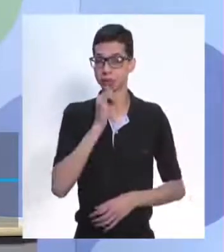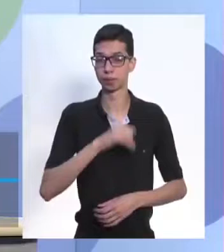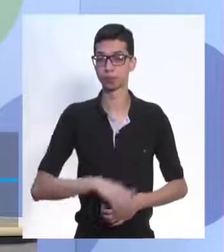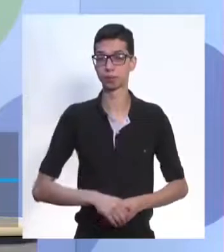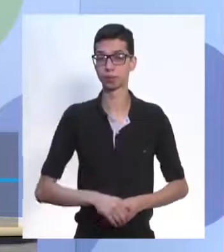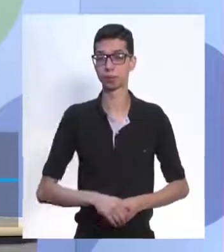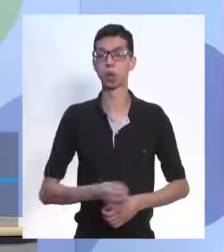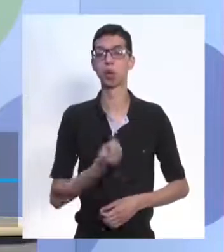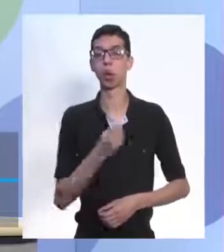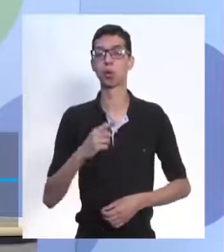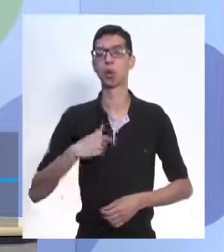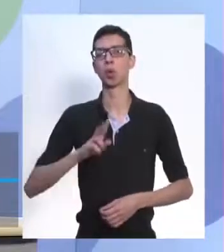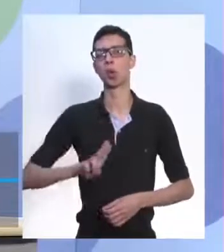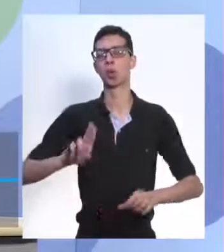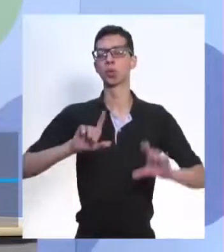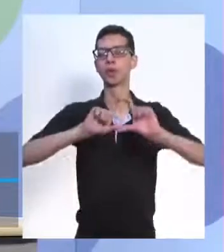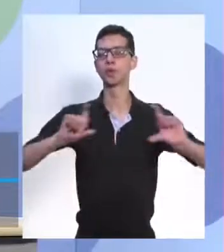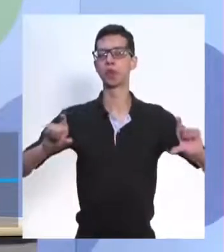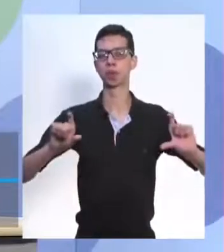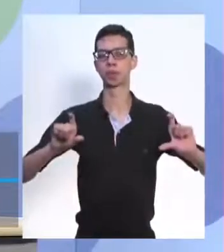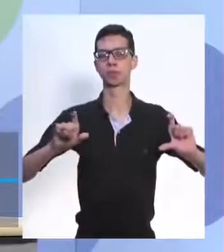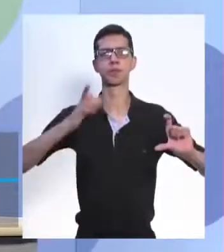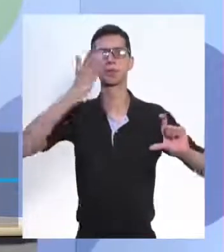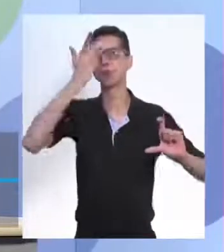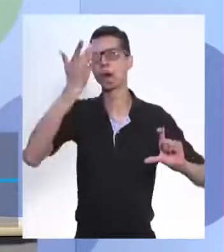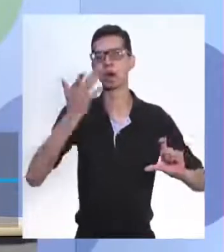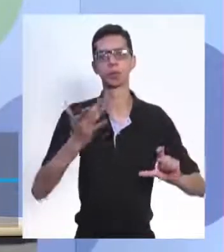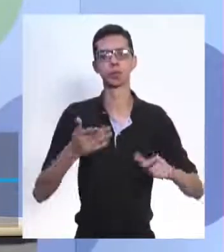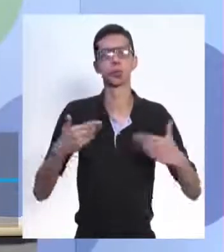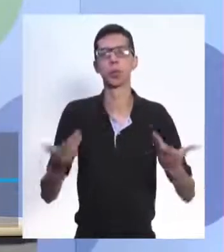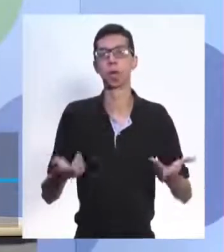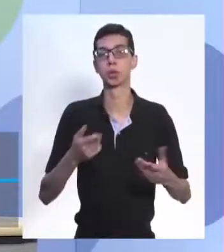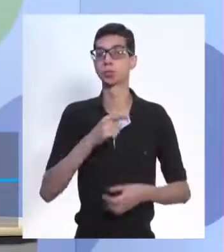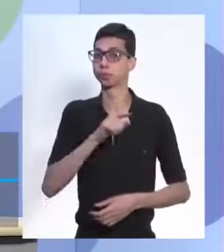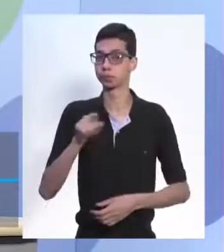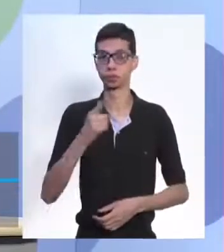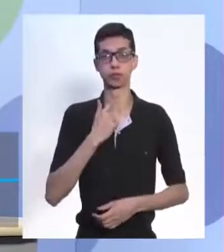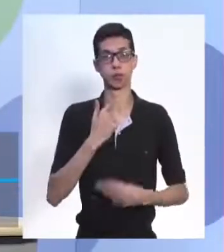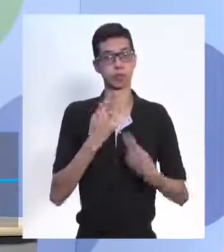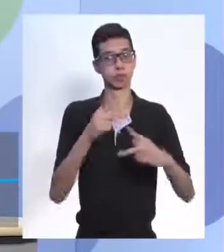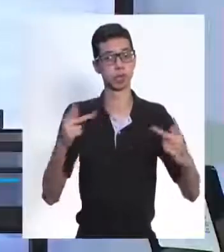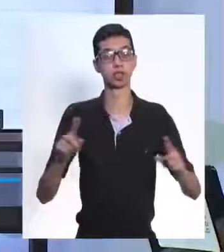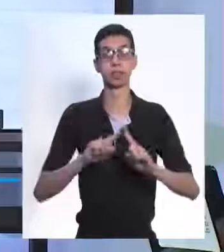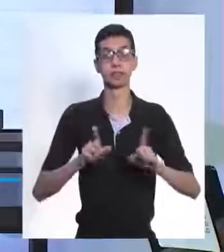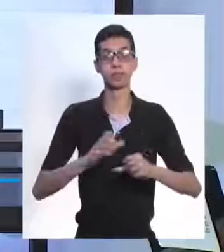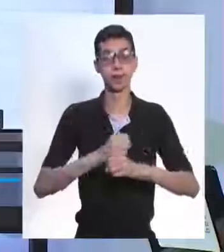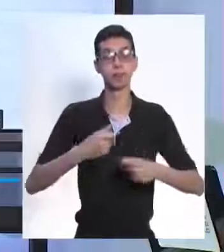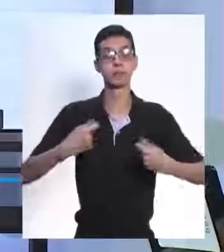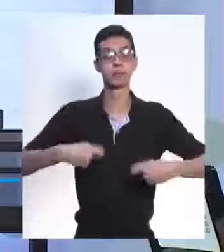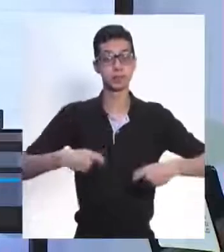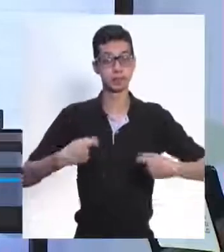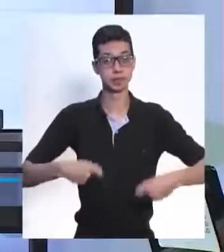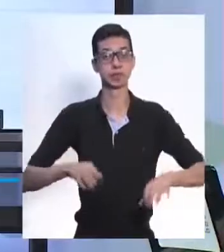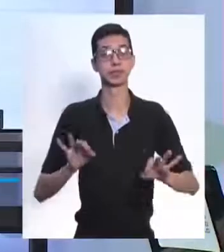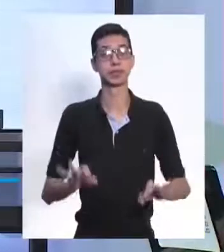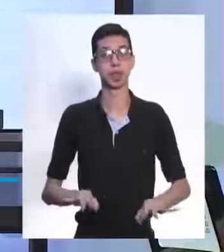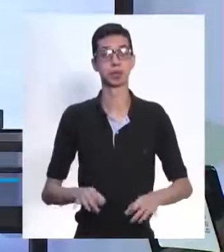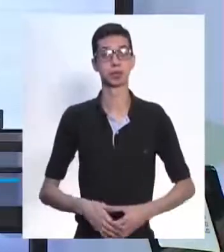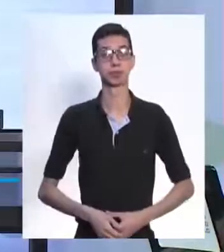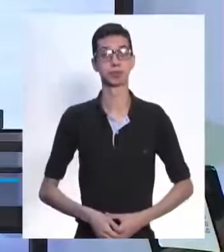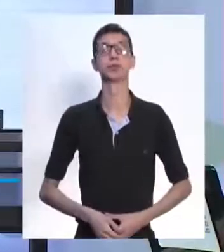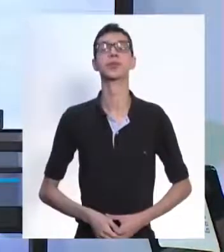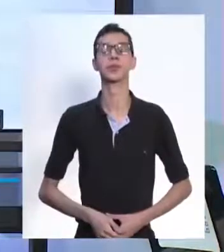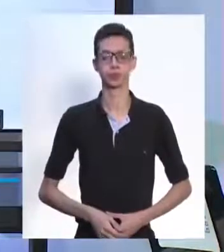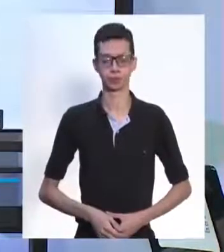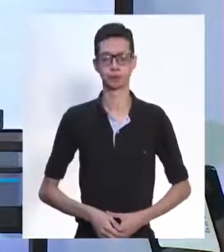forma mais prática, são vocês, desde que o resultado esteja certo. Isso mesmo, ele tem que entender a relação. Vocês têm que